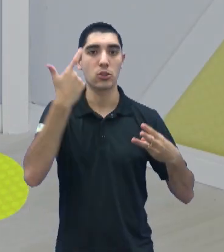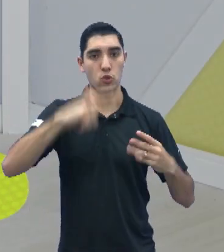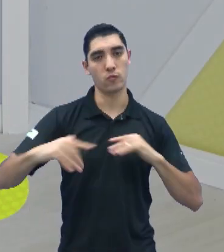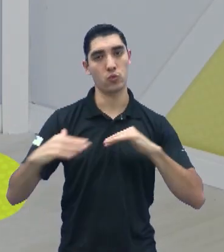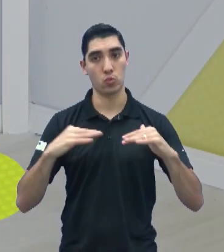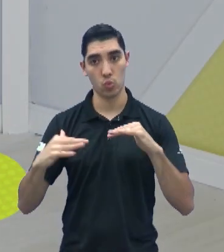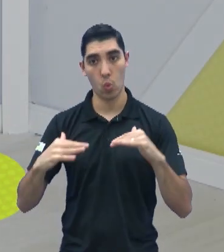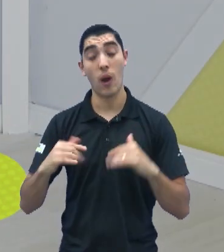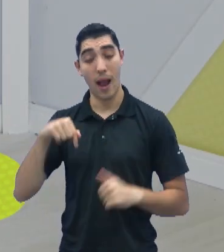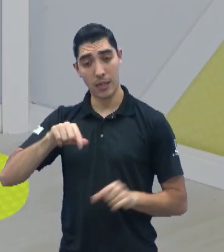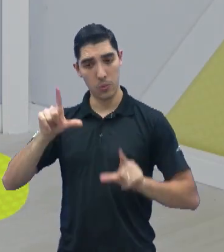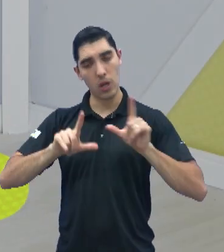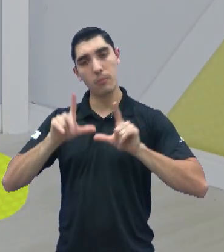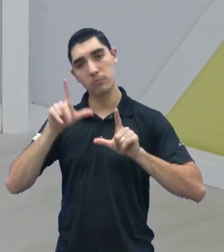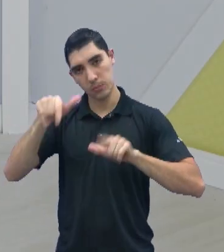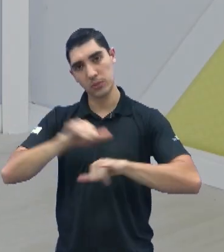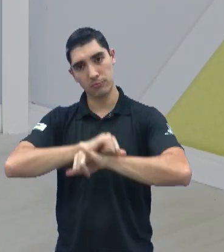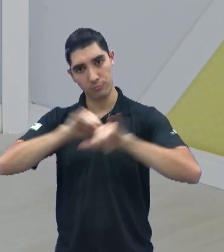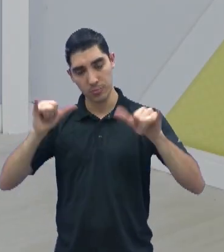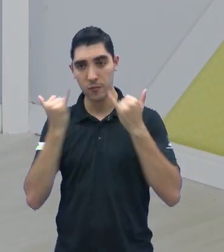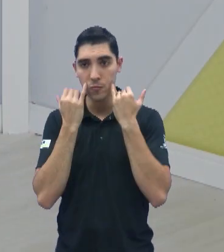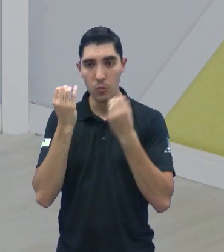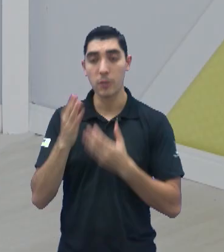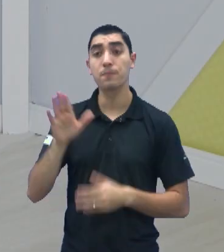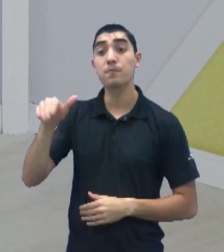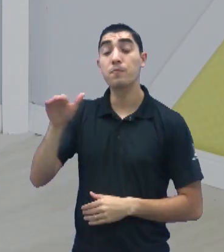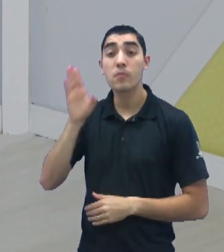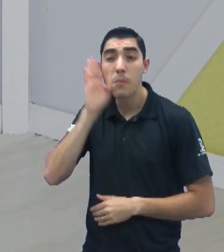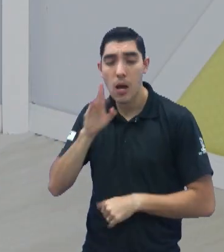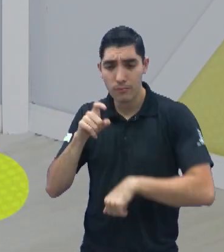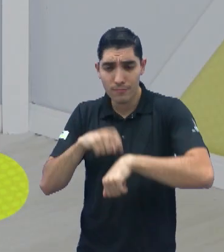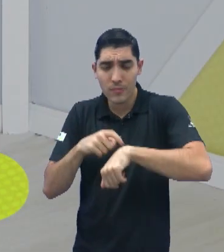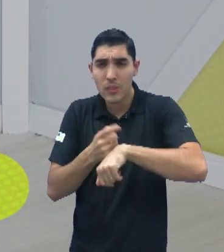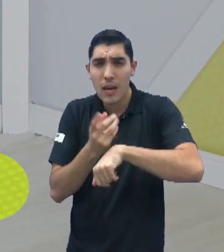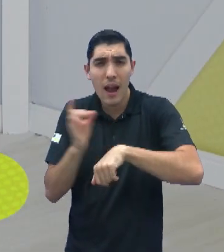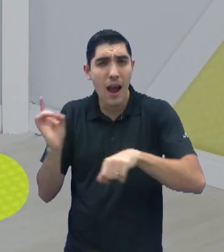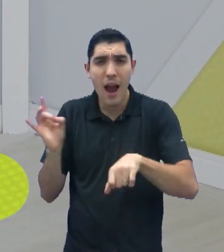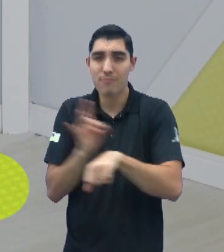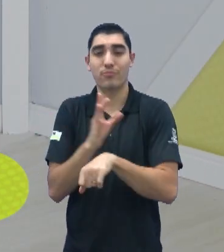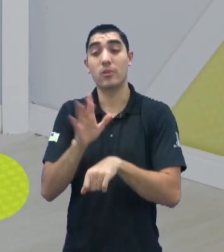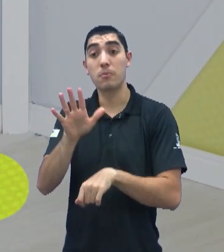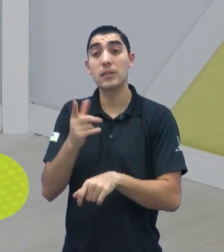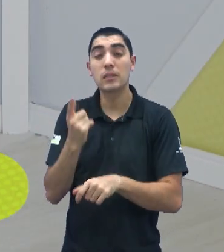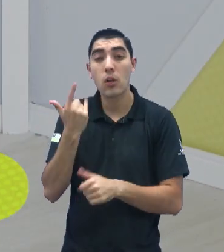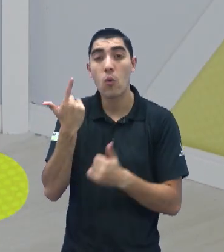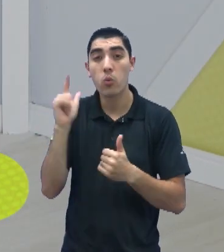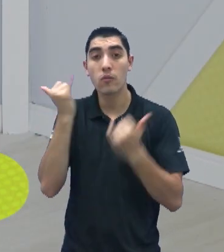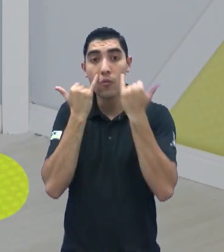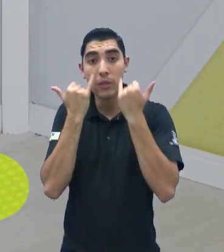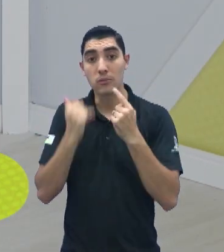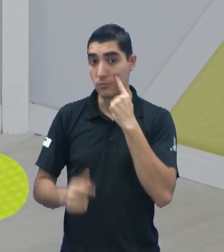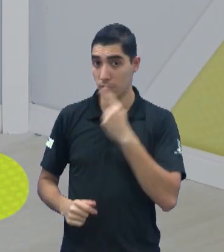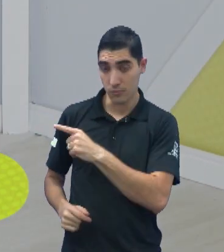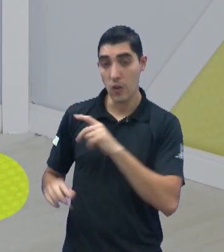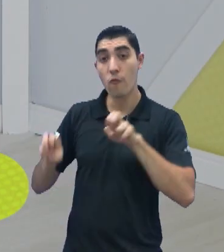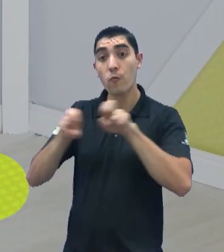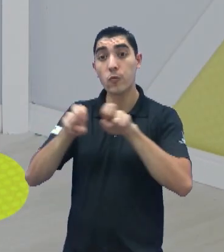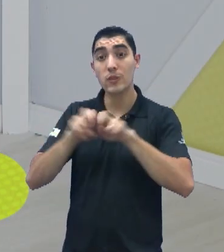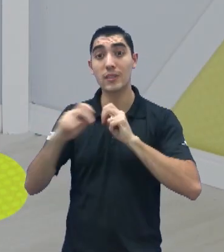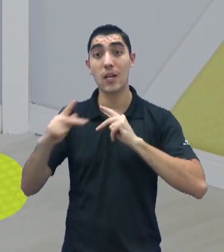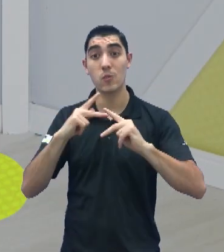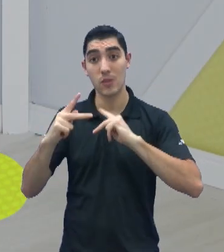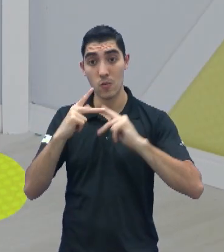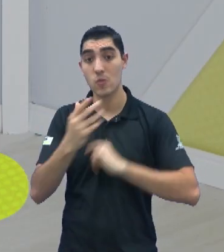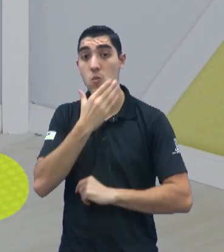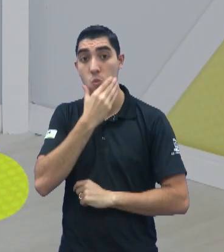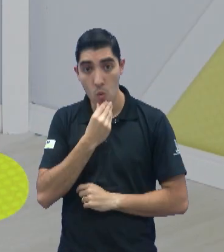tudo aqui no Hora do Esporte. Paulito, para a gente fechar o Hora rapidinho, São José Futsal encara hoje o Impro de Guarulhos pela